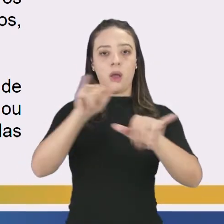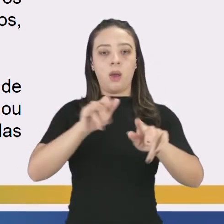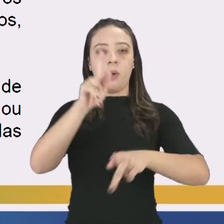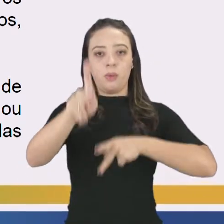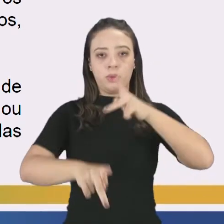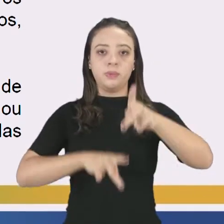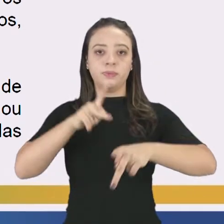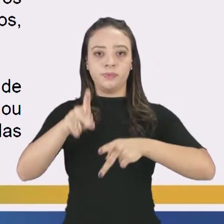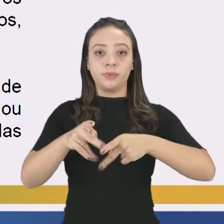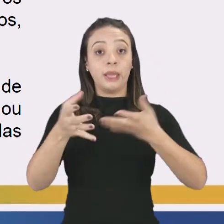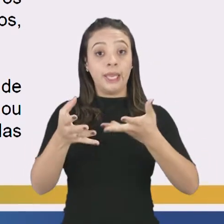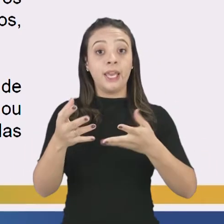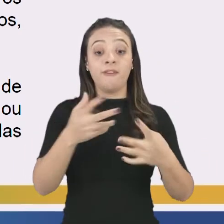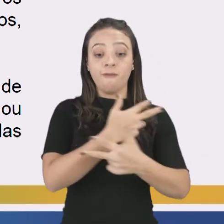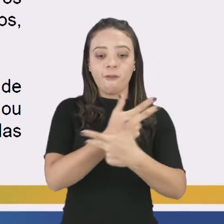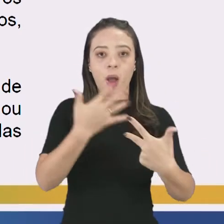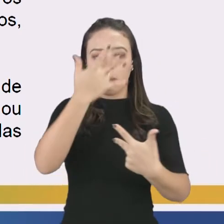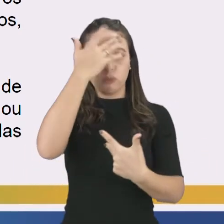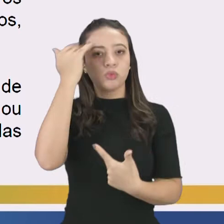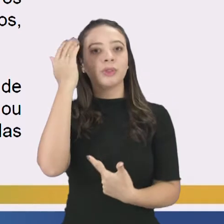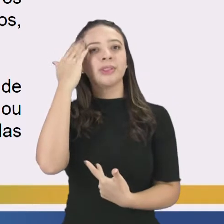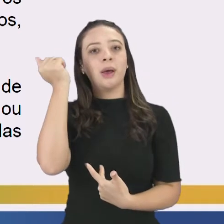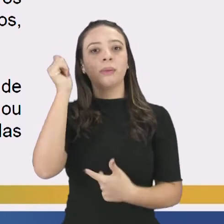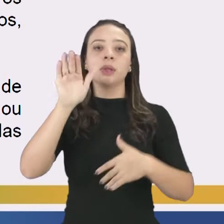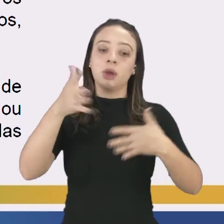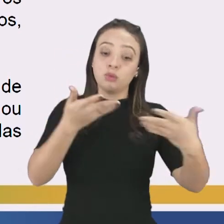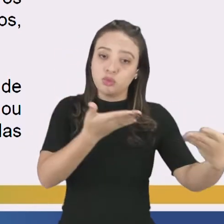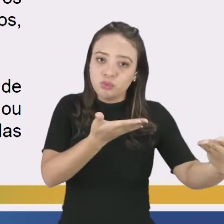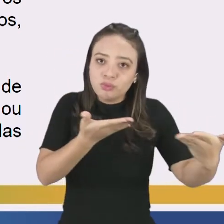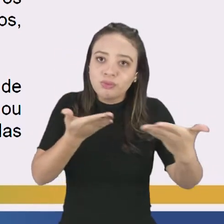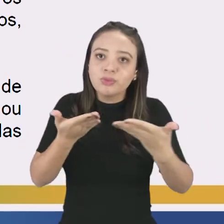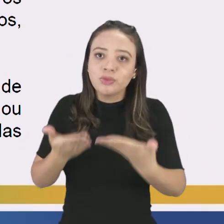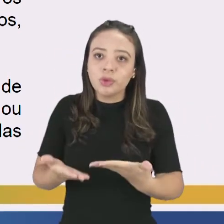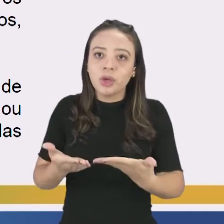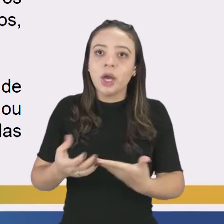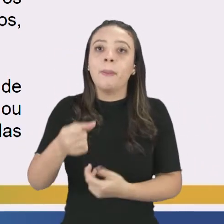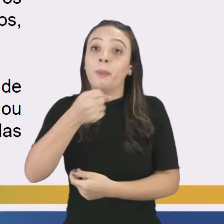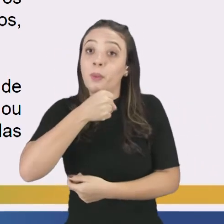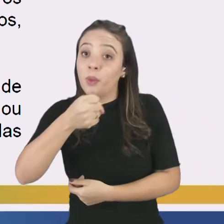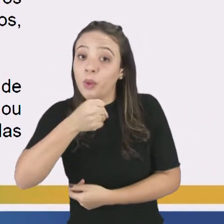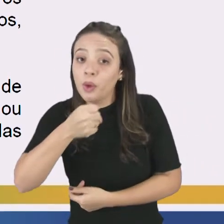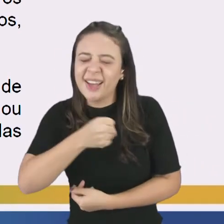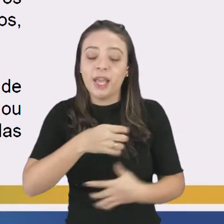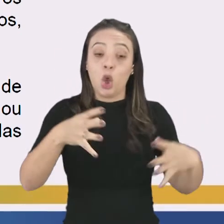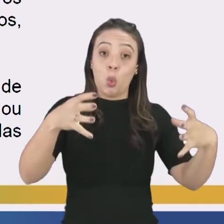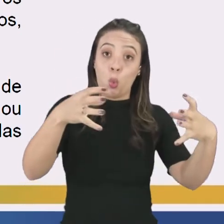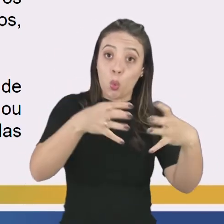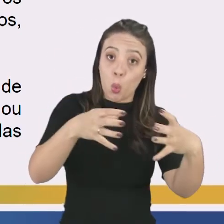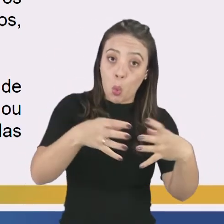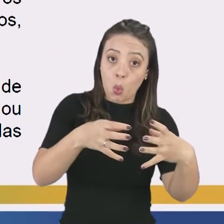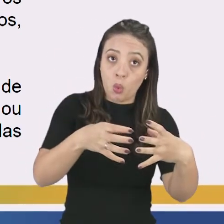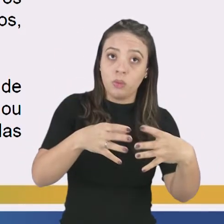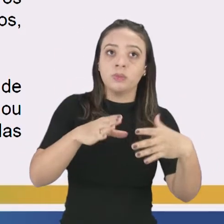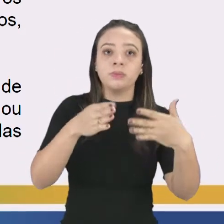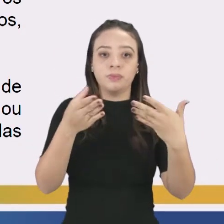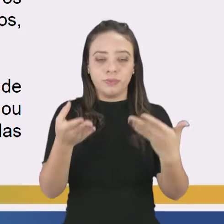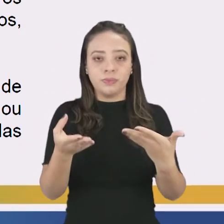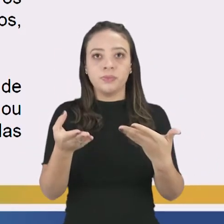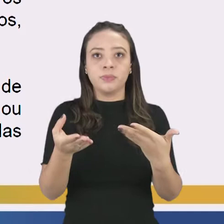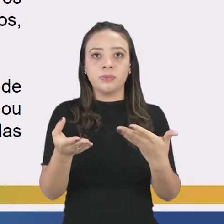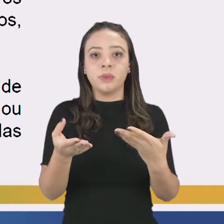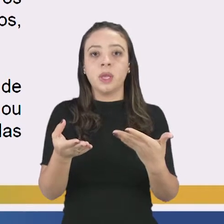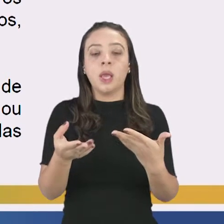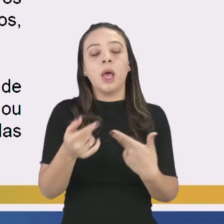que muitas pessoas saibam? Faz uma entrevista de grupo, que é chamada coletiva de imprensa.